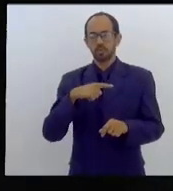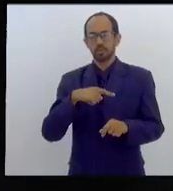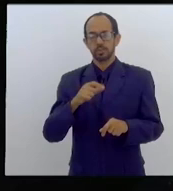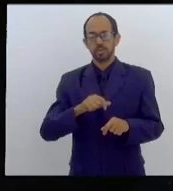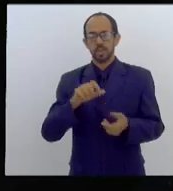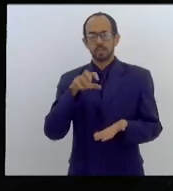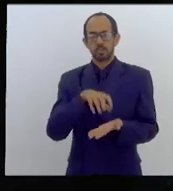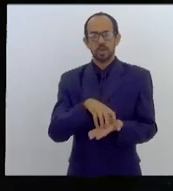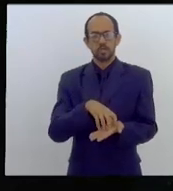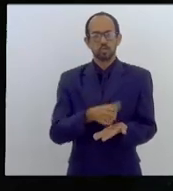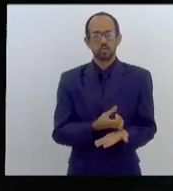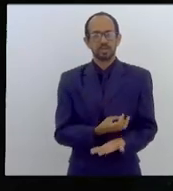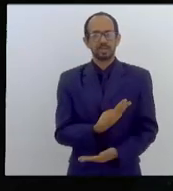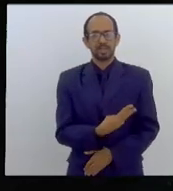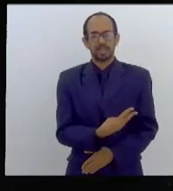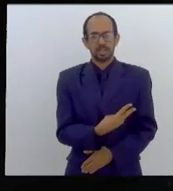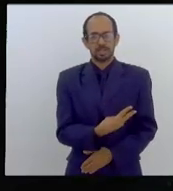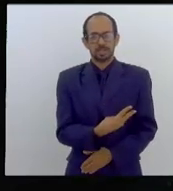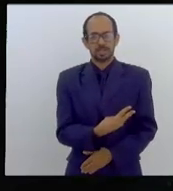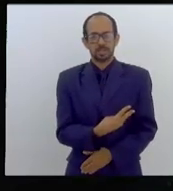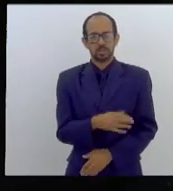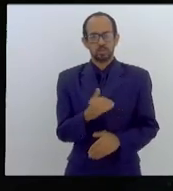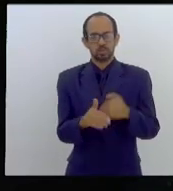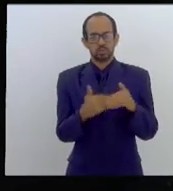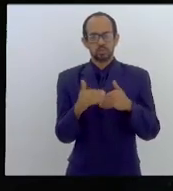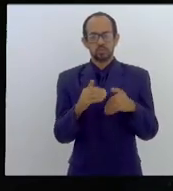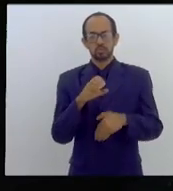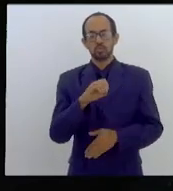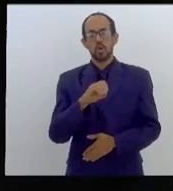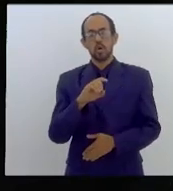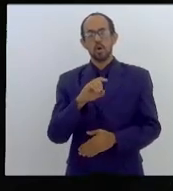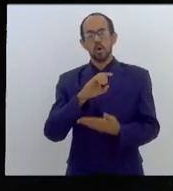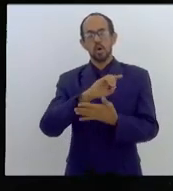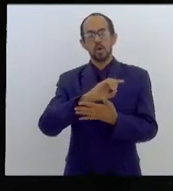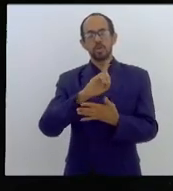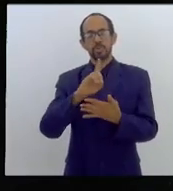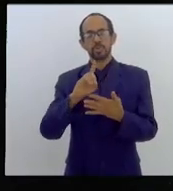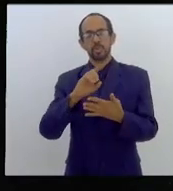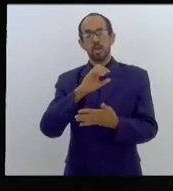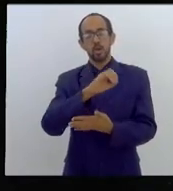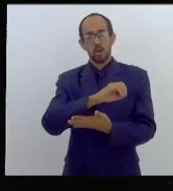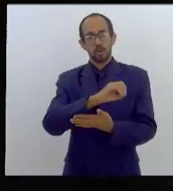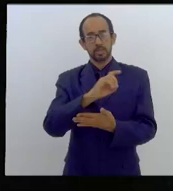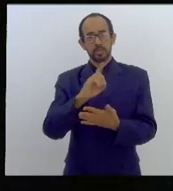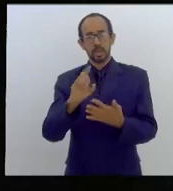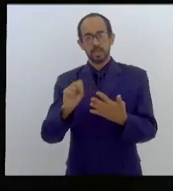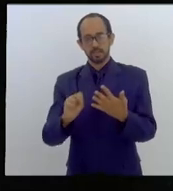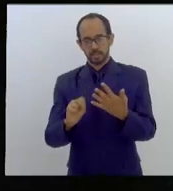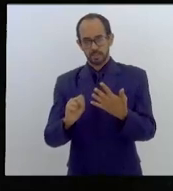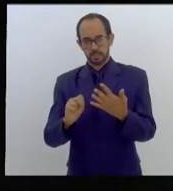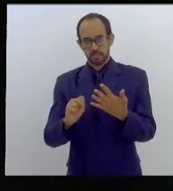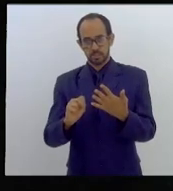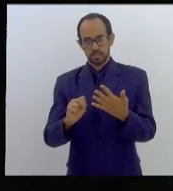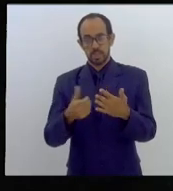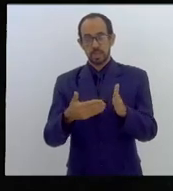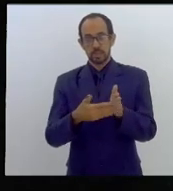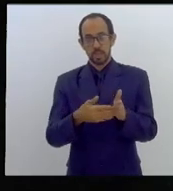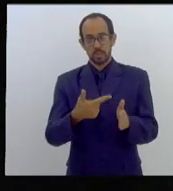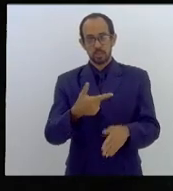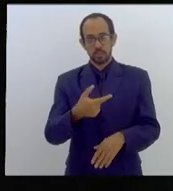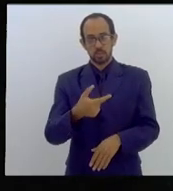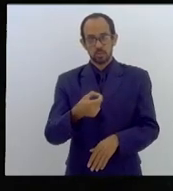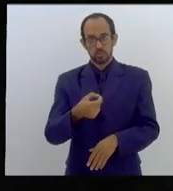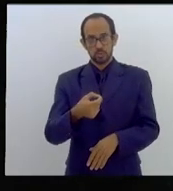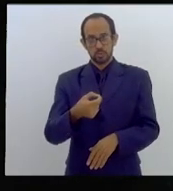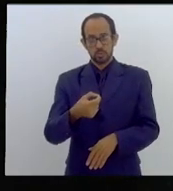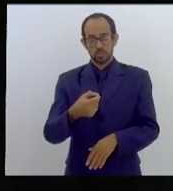3 dos Objetivos do Desenvolvimento Sustentável, que preceitua a ONU que até 2030 os